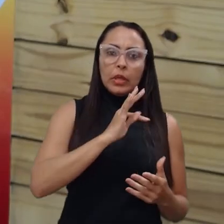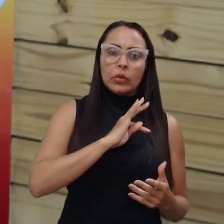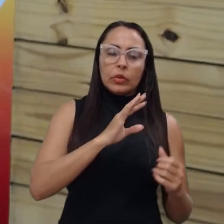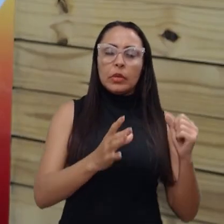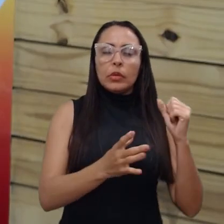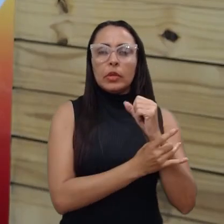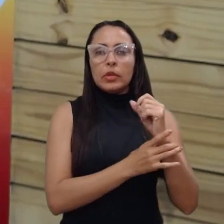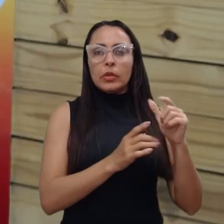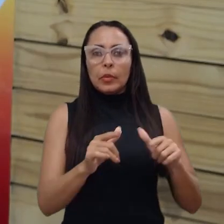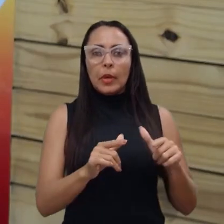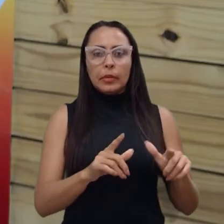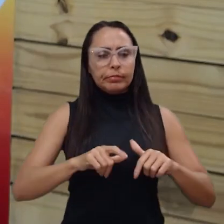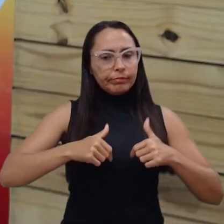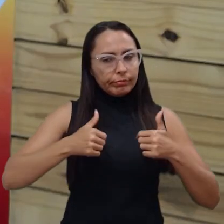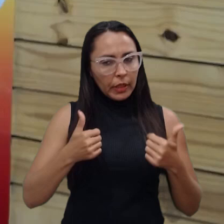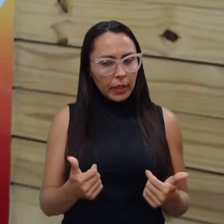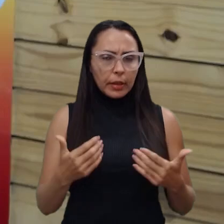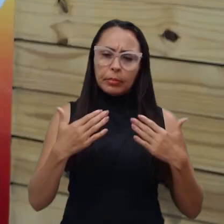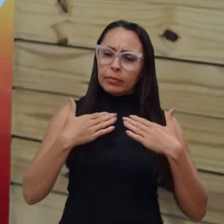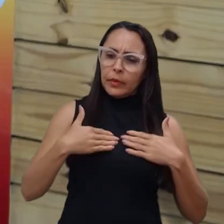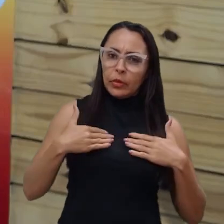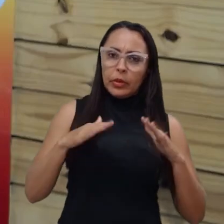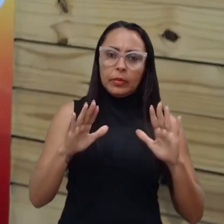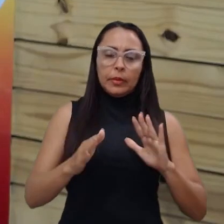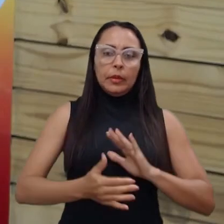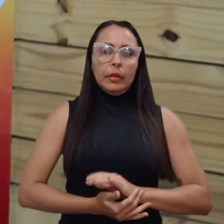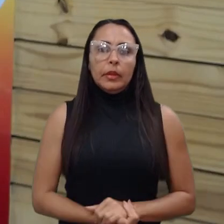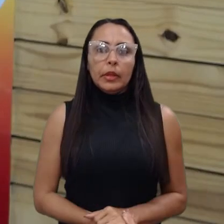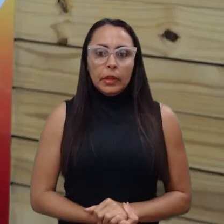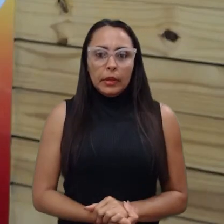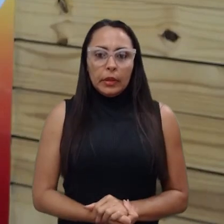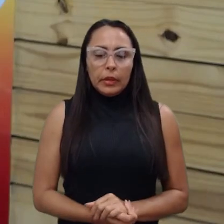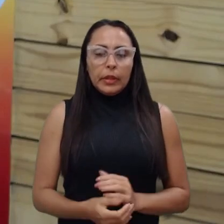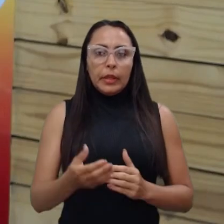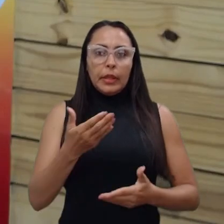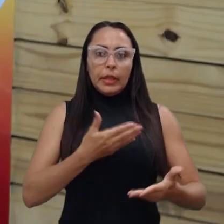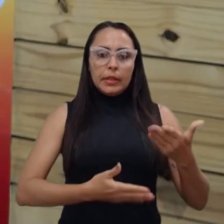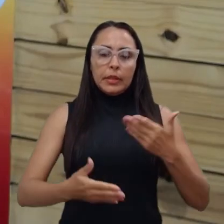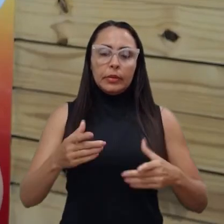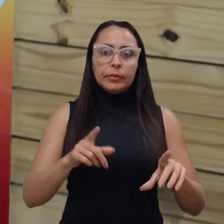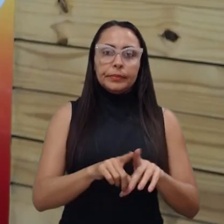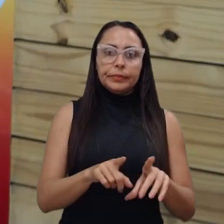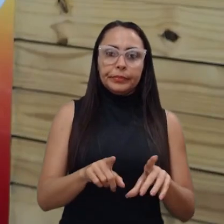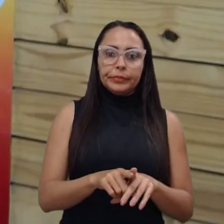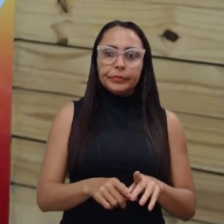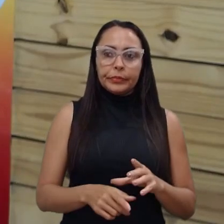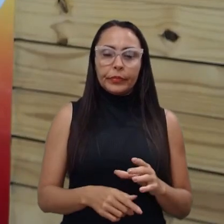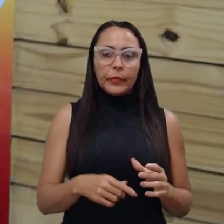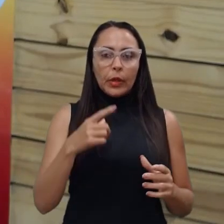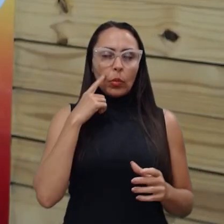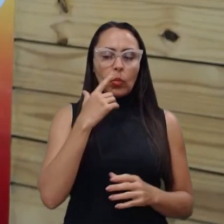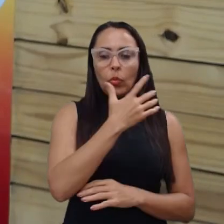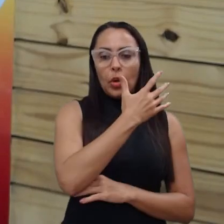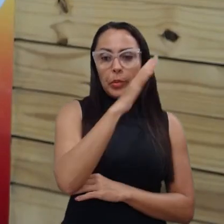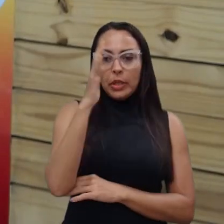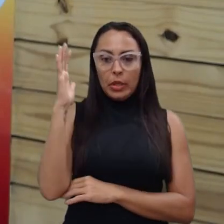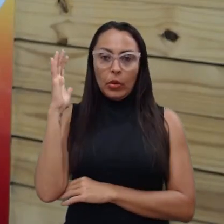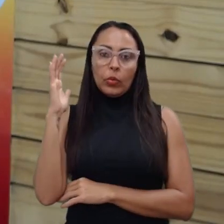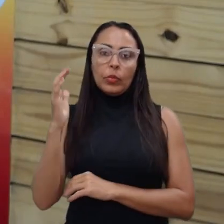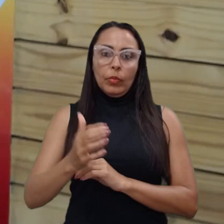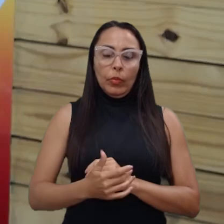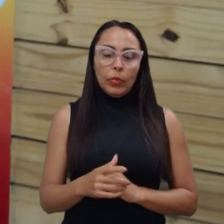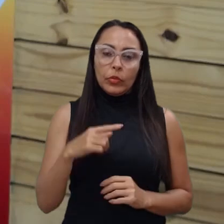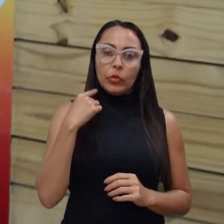segurança. Até aí tudo bem, tudo tranquilo, né? Em relação às questões ambientais,